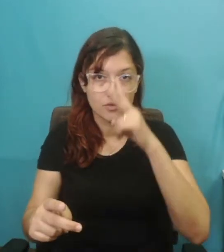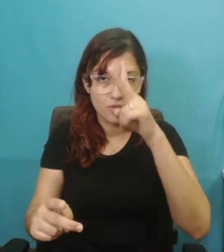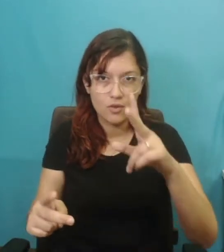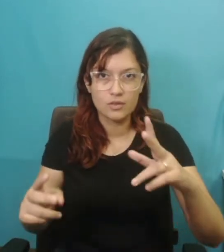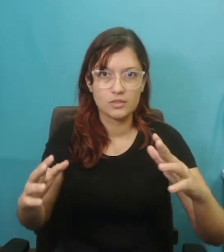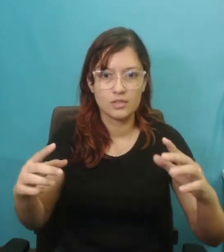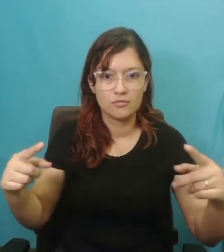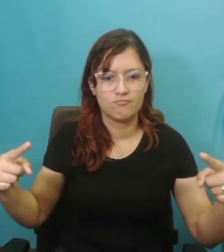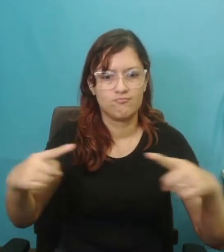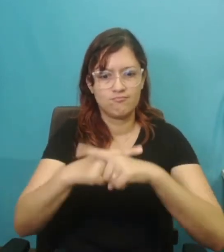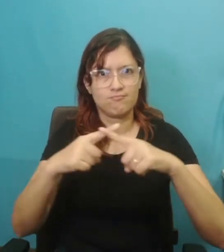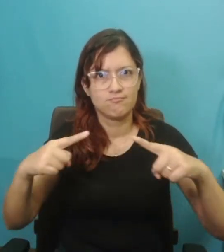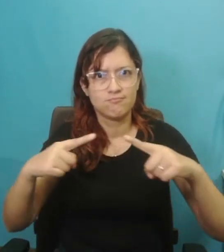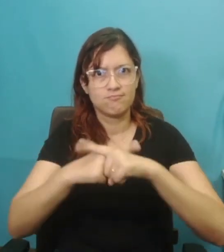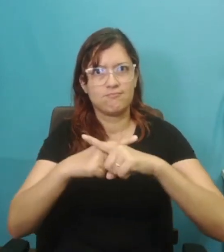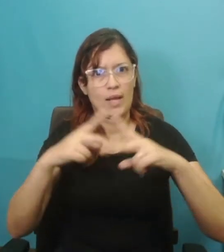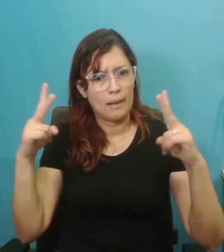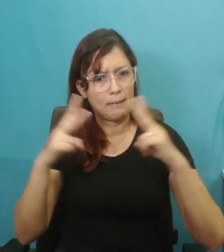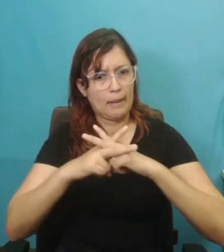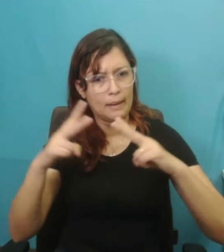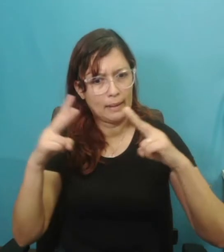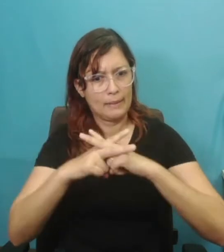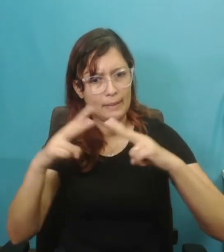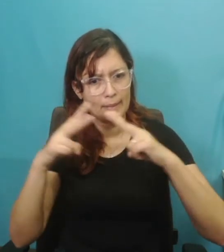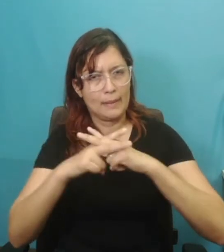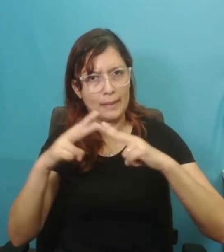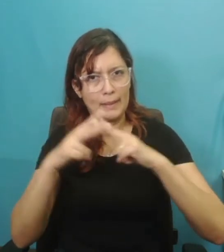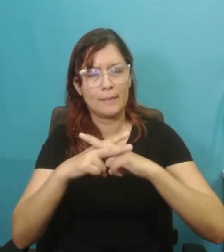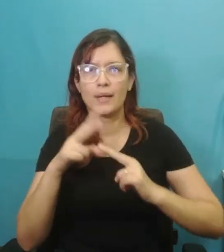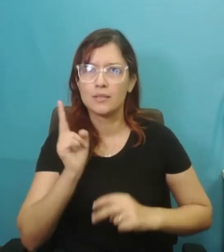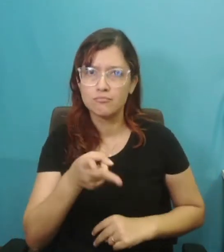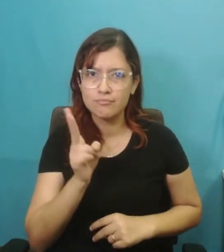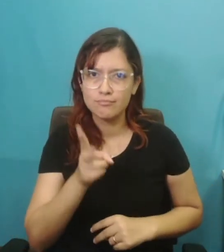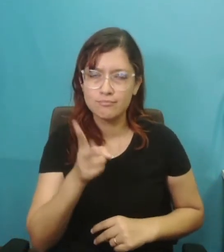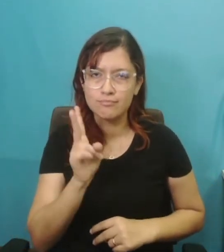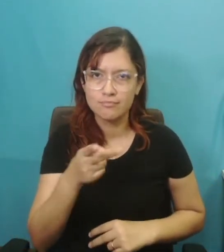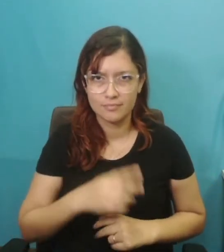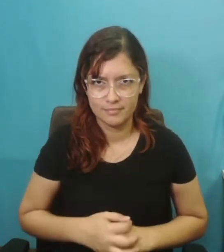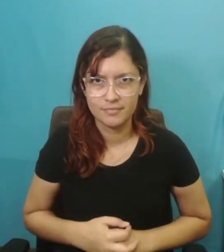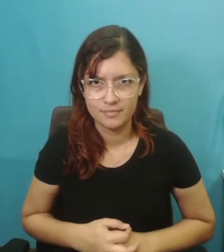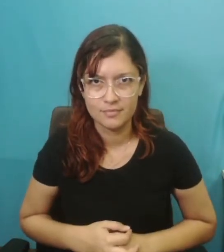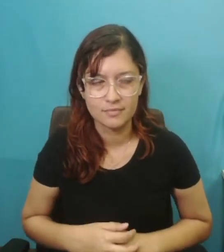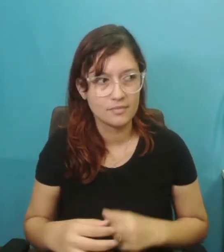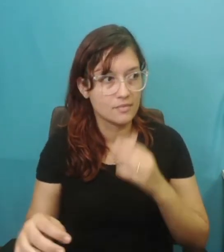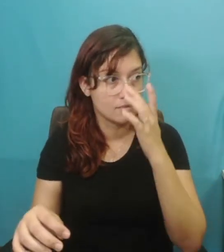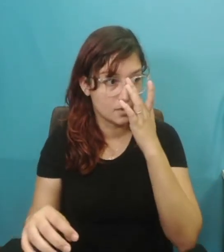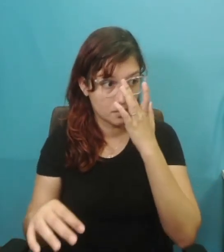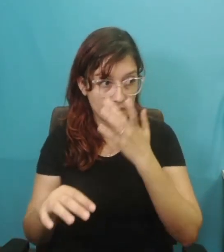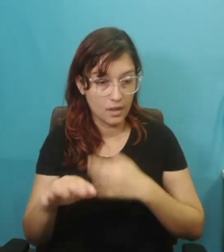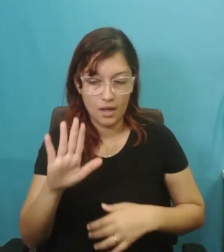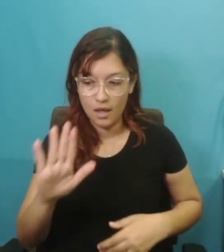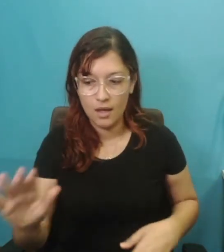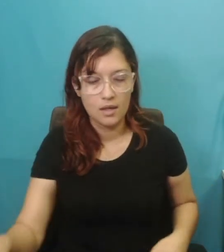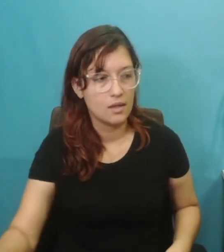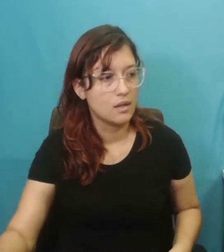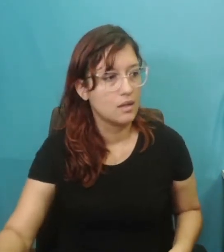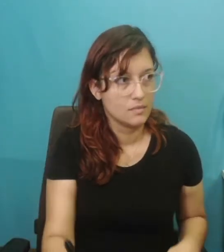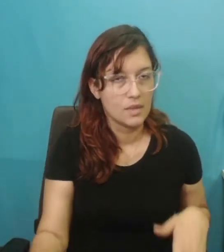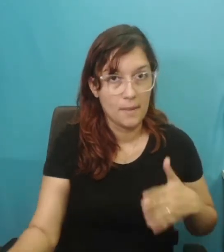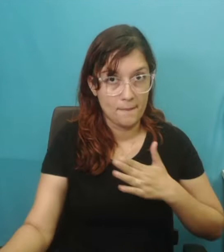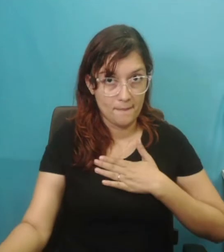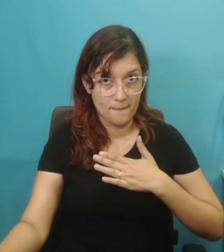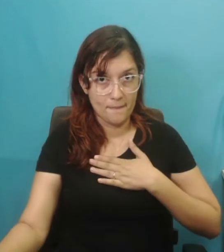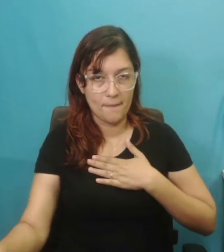Viu? Foi aplicado a força e a própria força elástica brigando entre si.